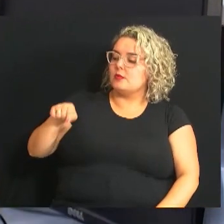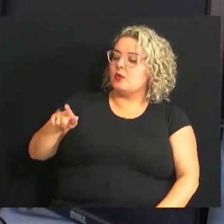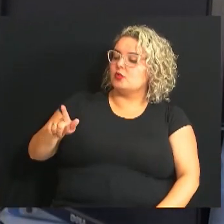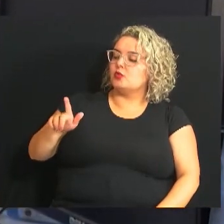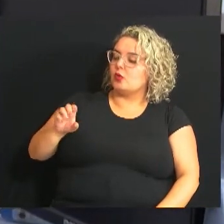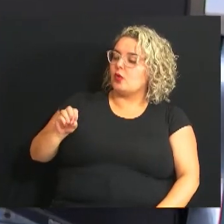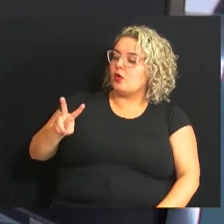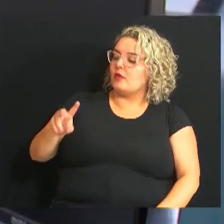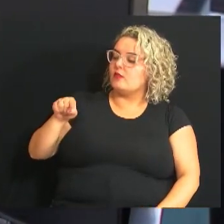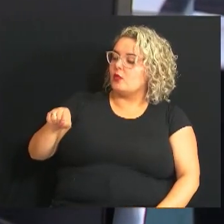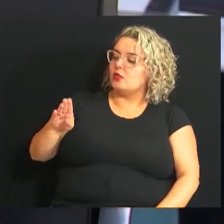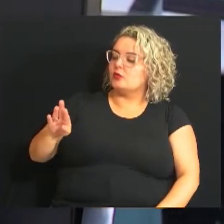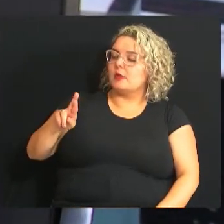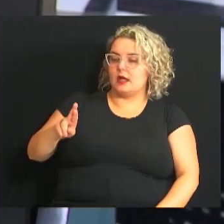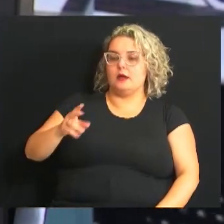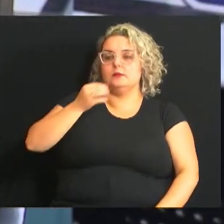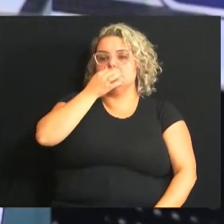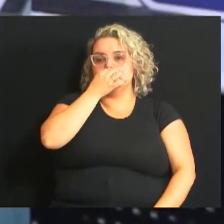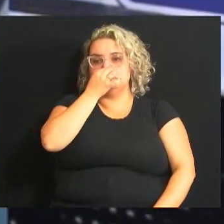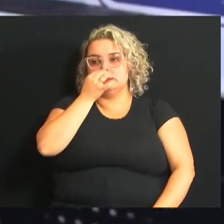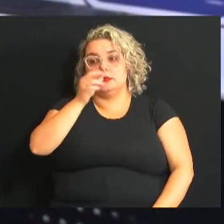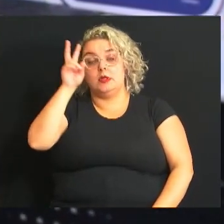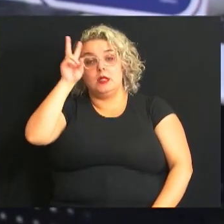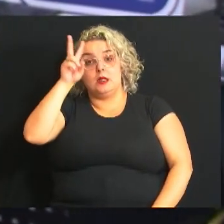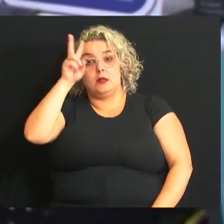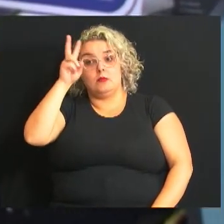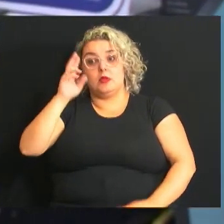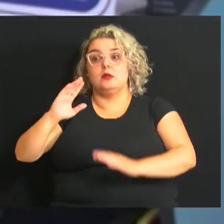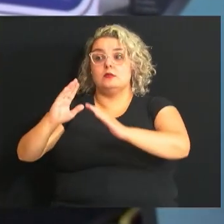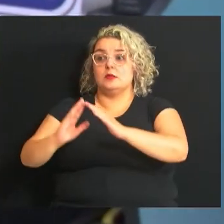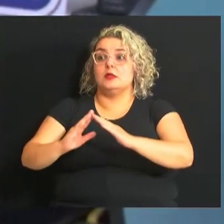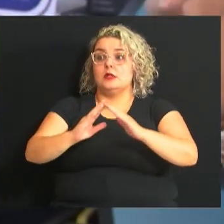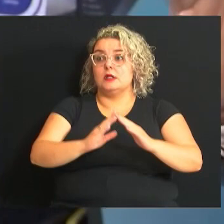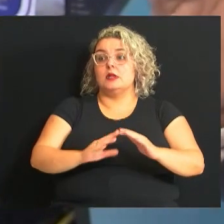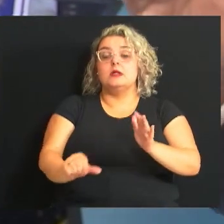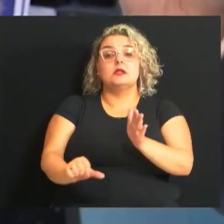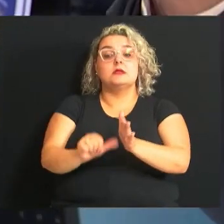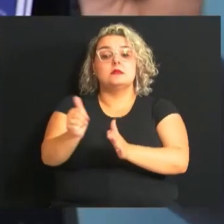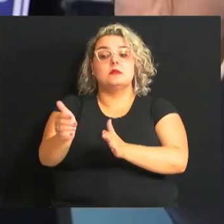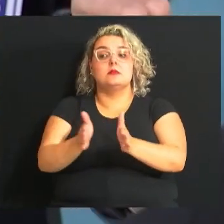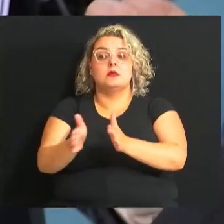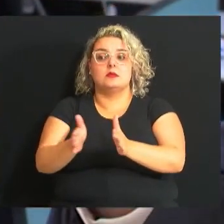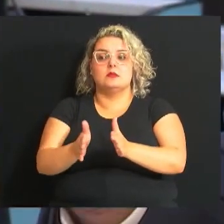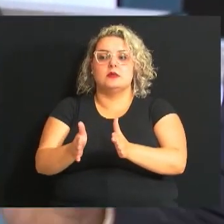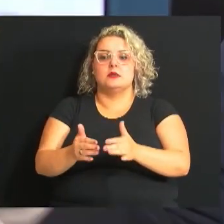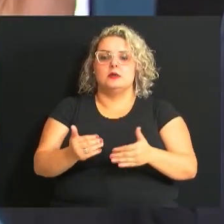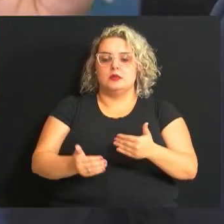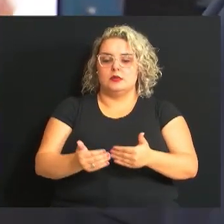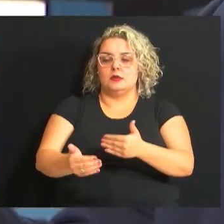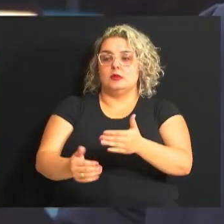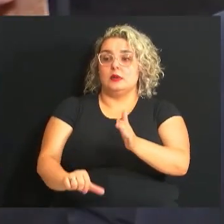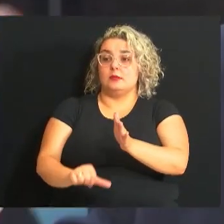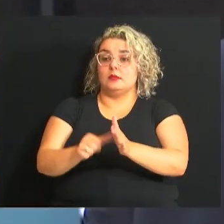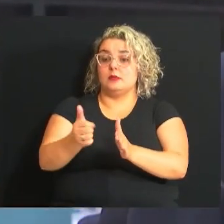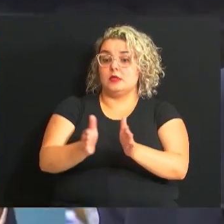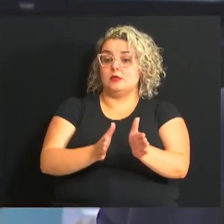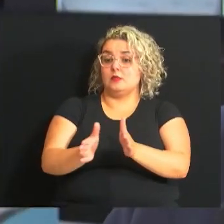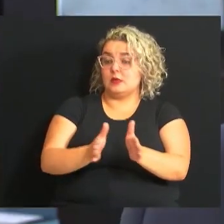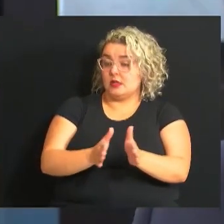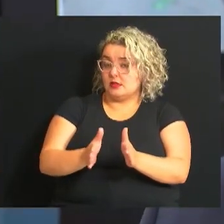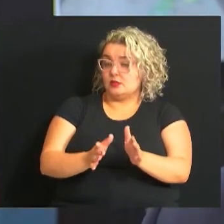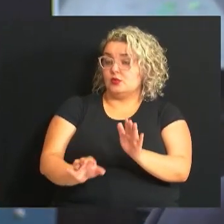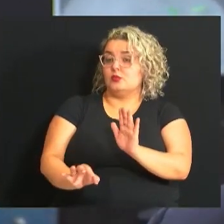monitora@campinas.sp.gov.br. Bom, lembrando que residências não Por entra enquanto, no nessa programa. primeira etapa do projeto, não. Na primeira etapa do projeto é apenas para